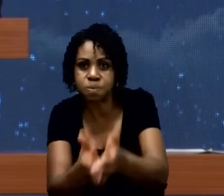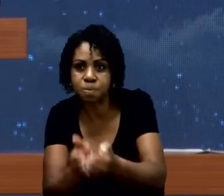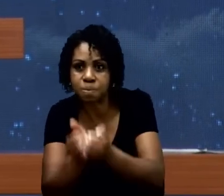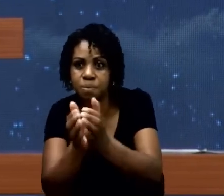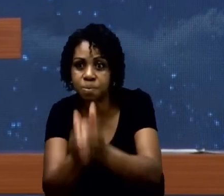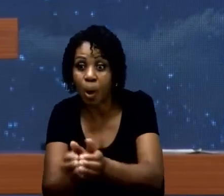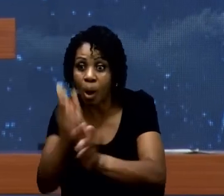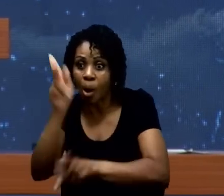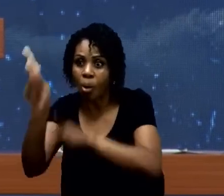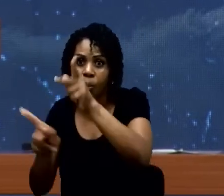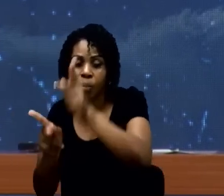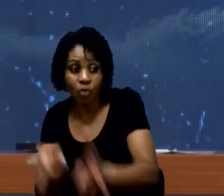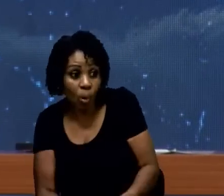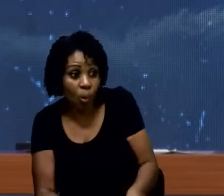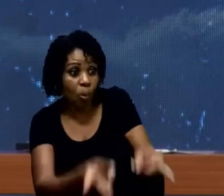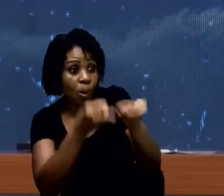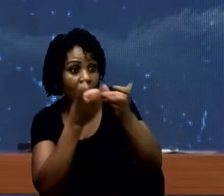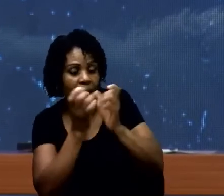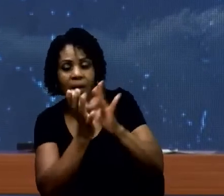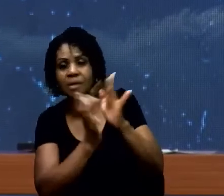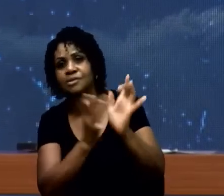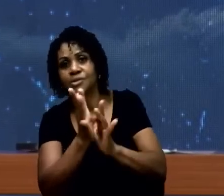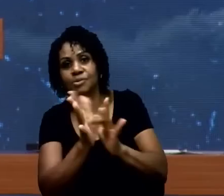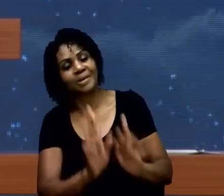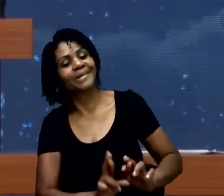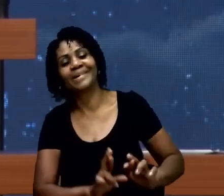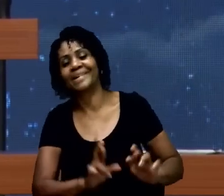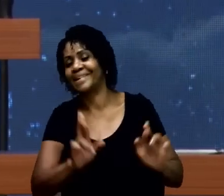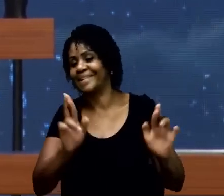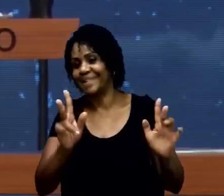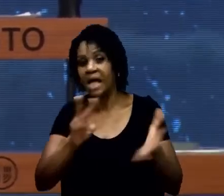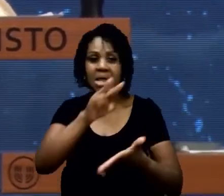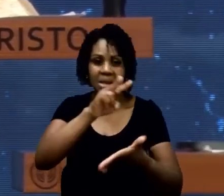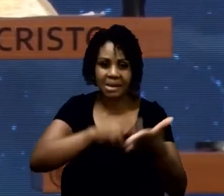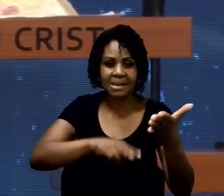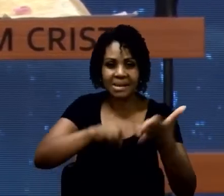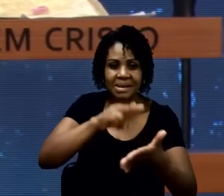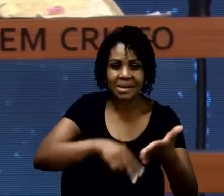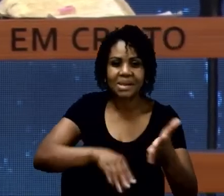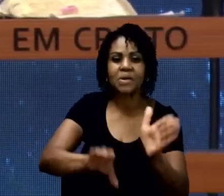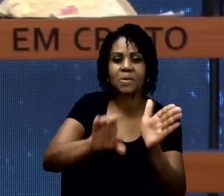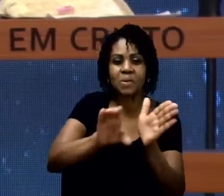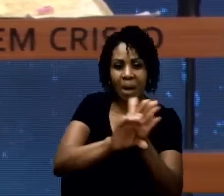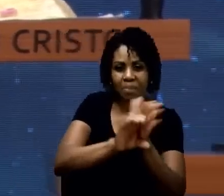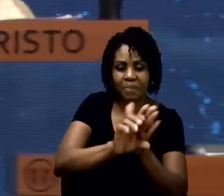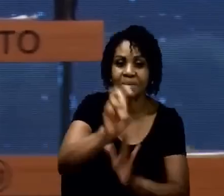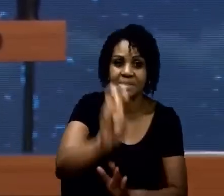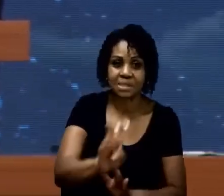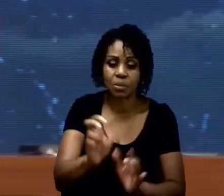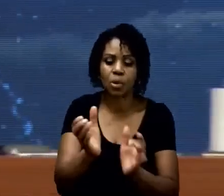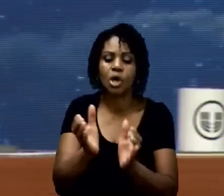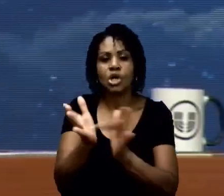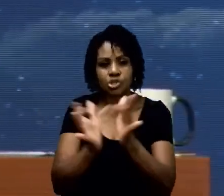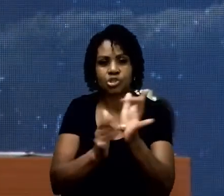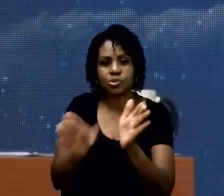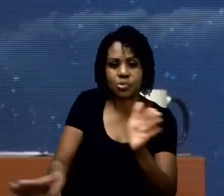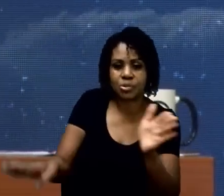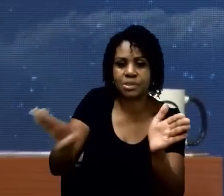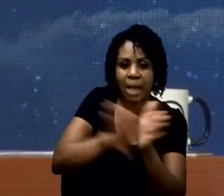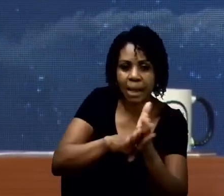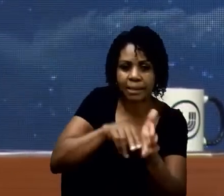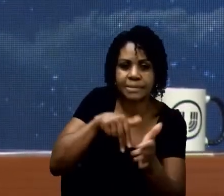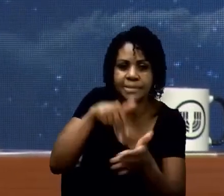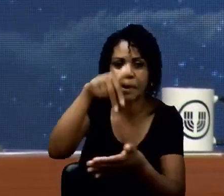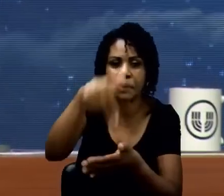o povo reconheceu Jesus. Olha que diferença. Você leu comigo em Marcos capítulo 5. Jesus desceu do barco. Quem que foi